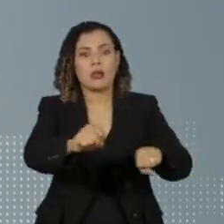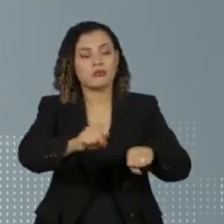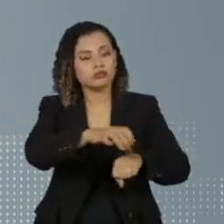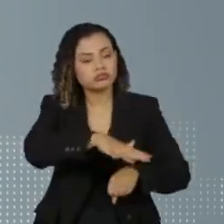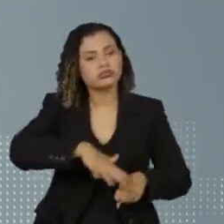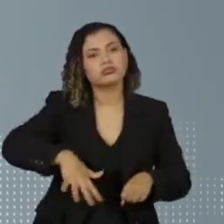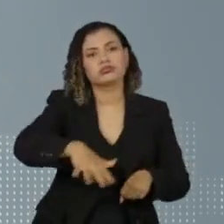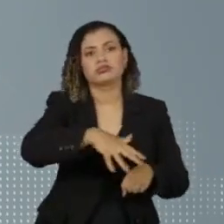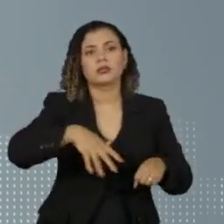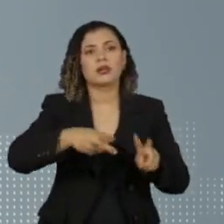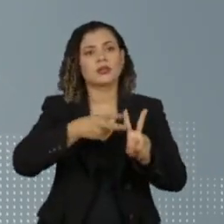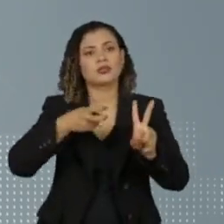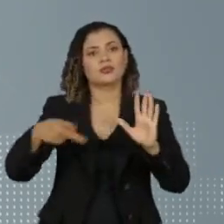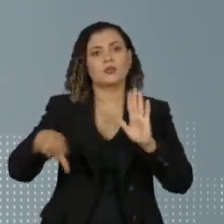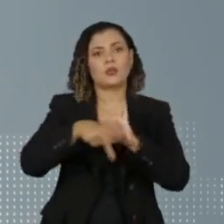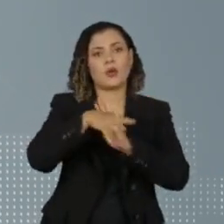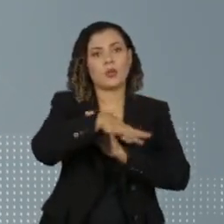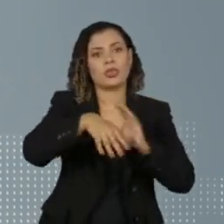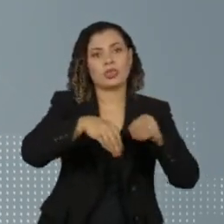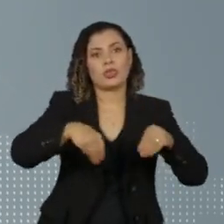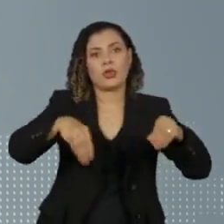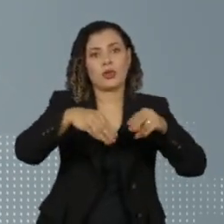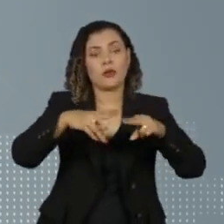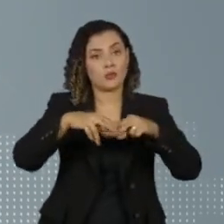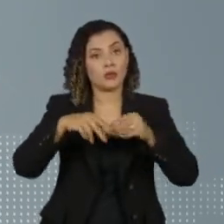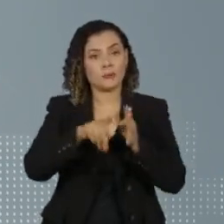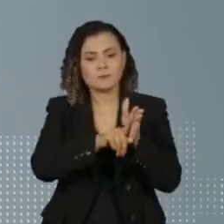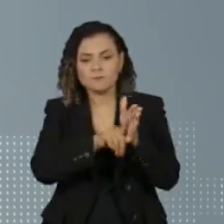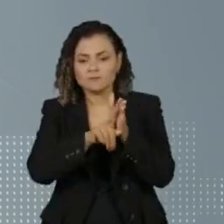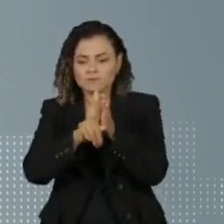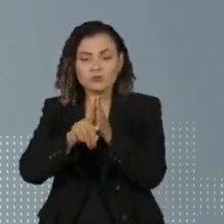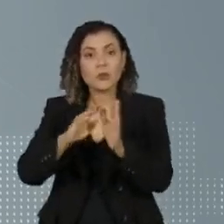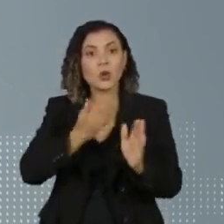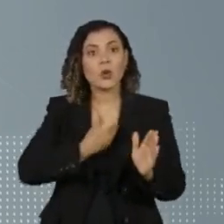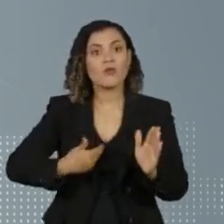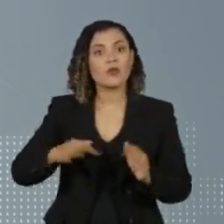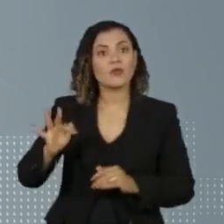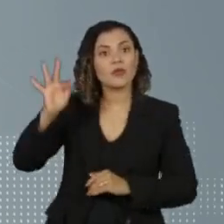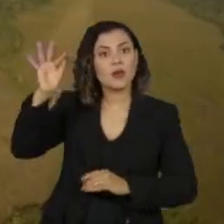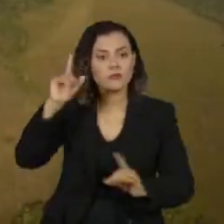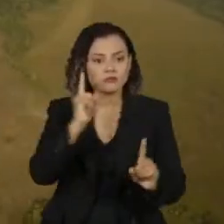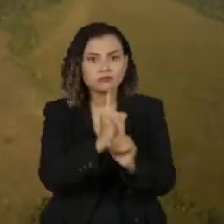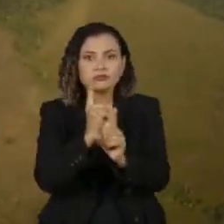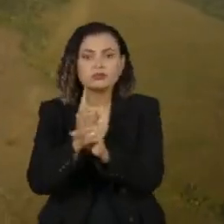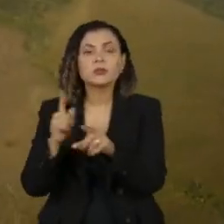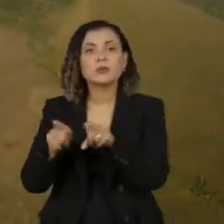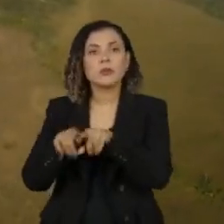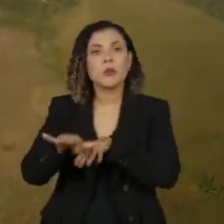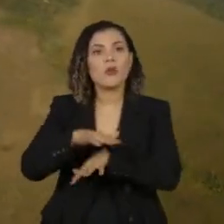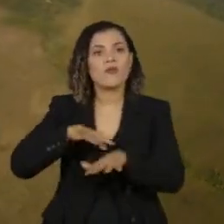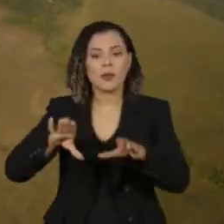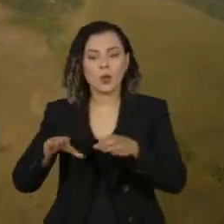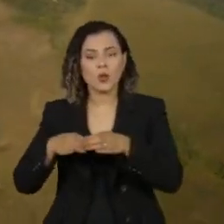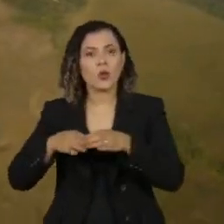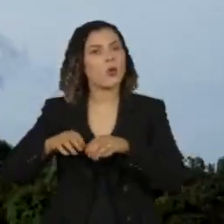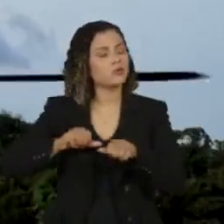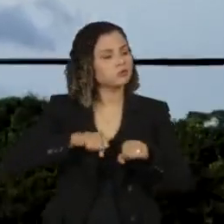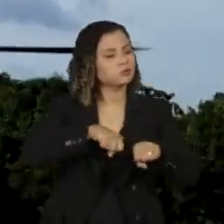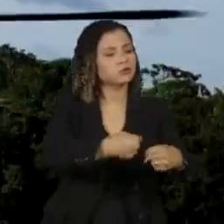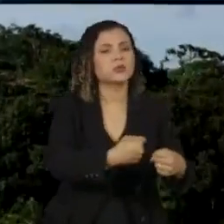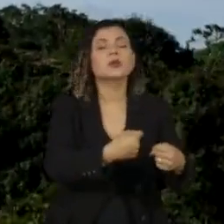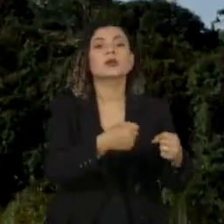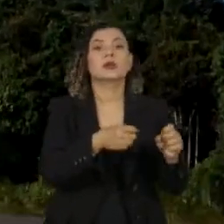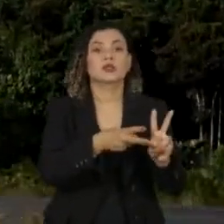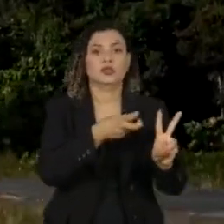A fuga de garimpeiros foi identificada por setores de inteligência do governo federal e do movimento indígena. Desde a semana passada, quando a Força Aérea